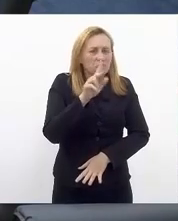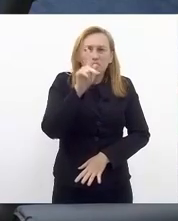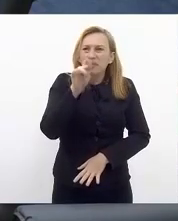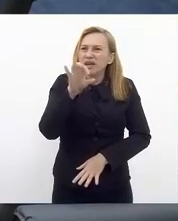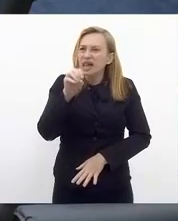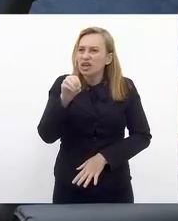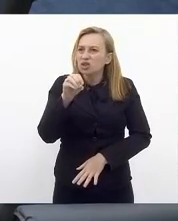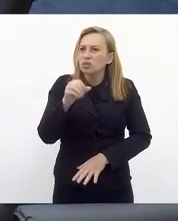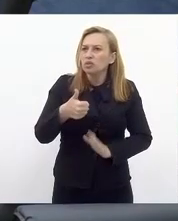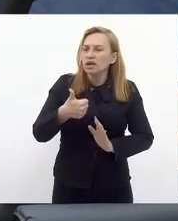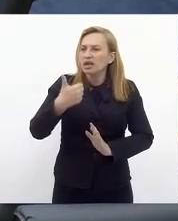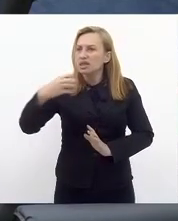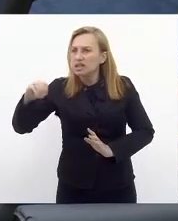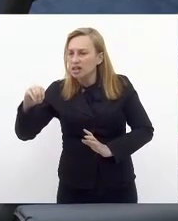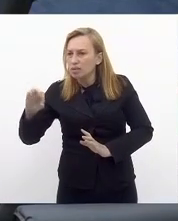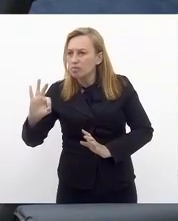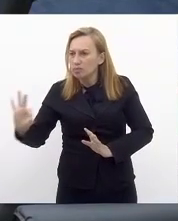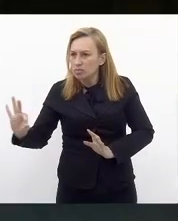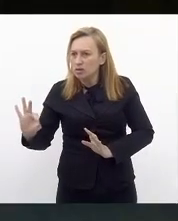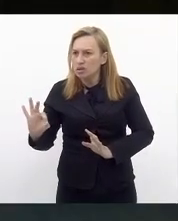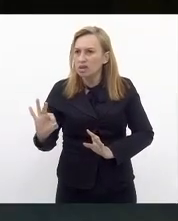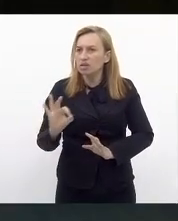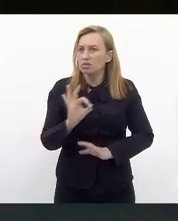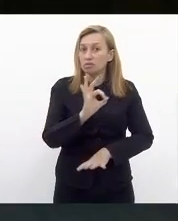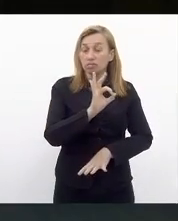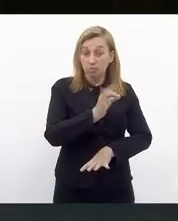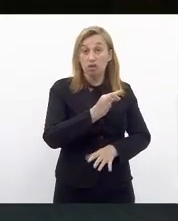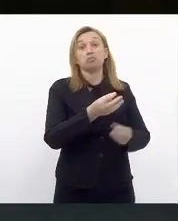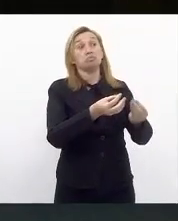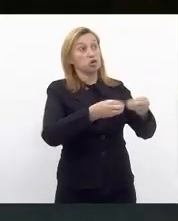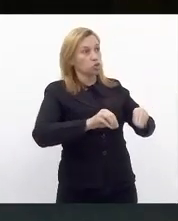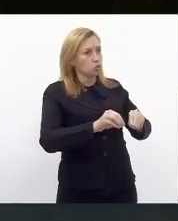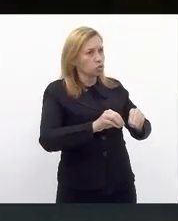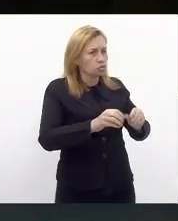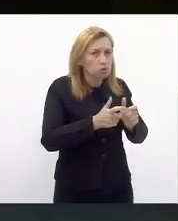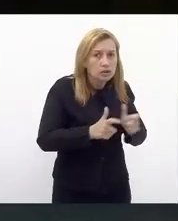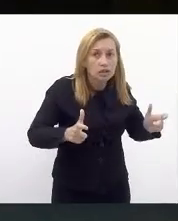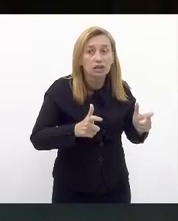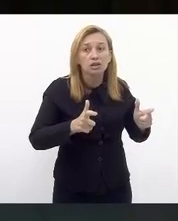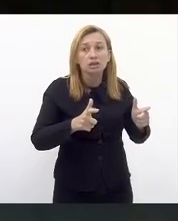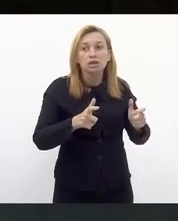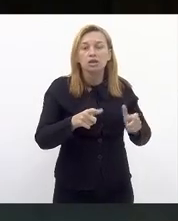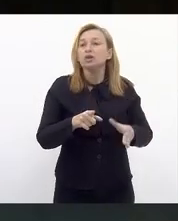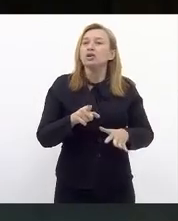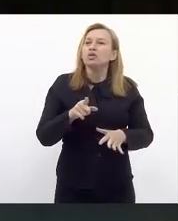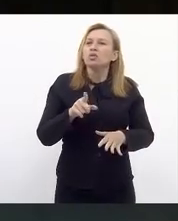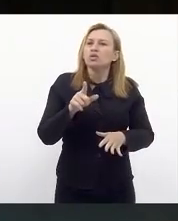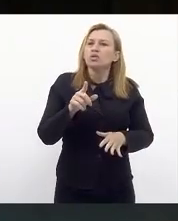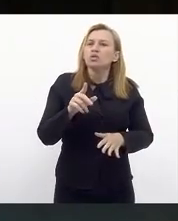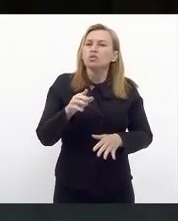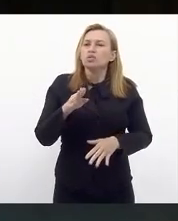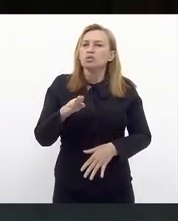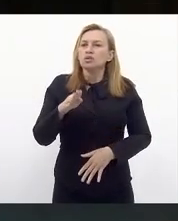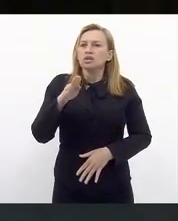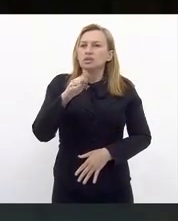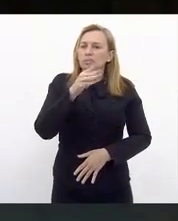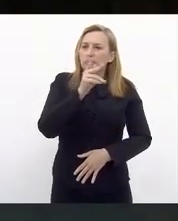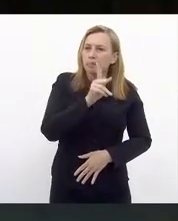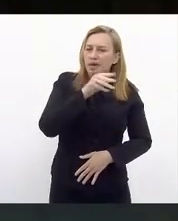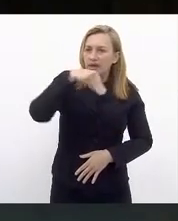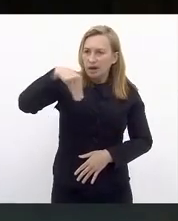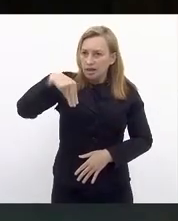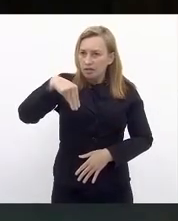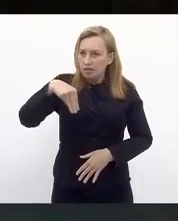pedágio era de 100 porcento realmente aí seria um dano absurdo ele os militares que tem